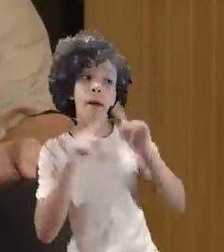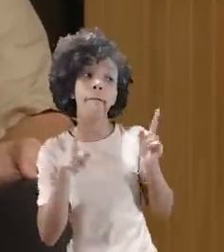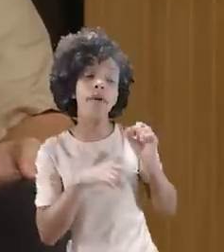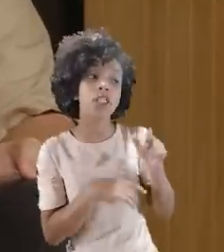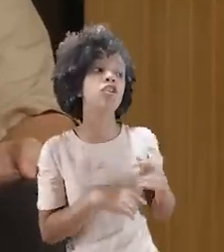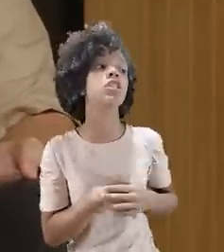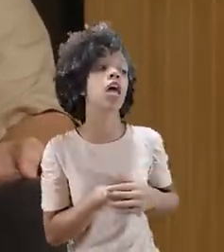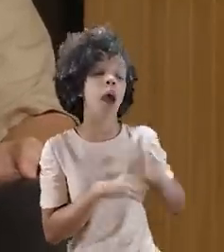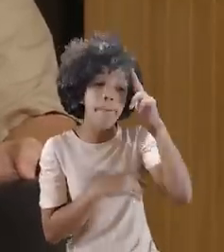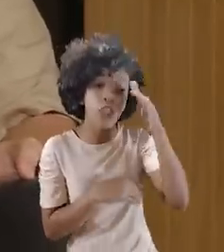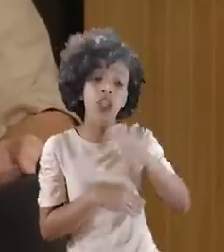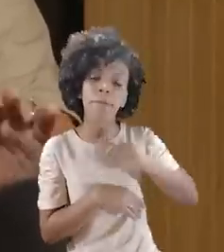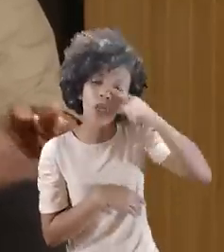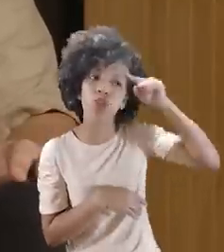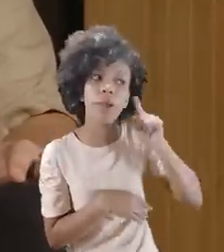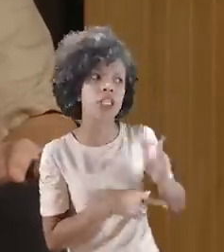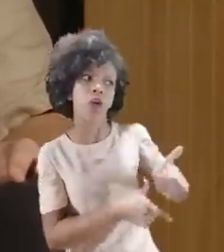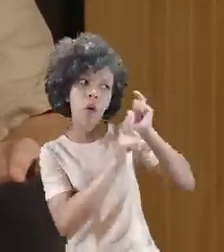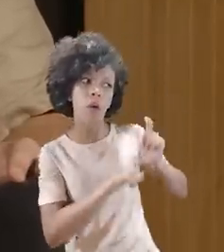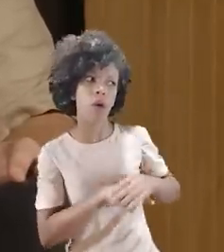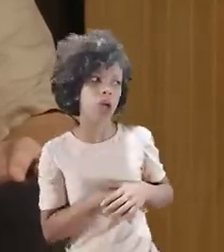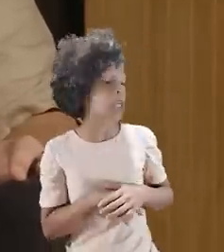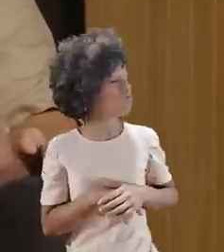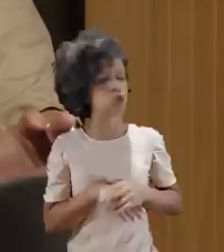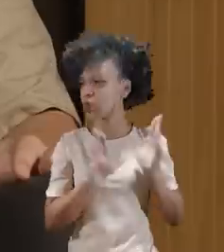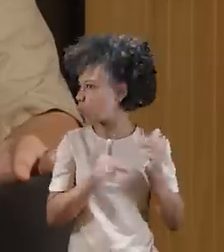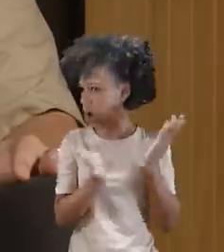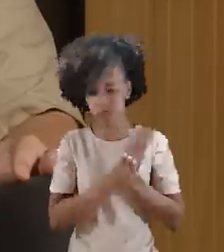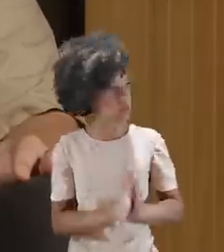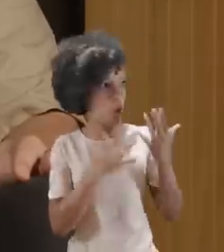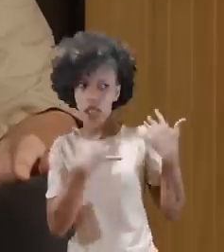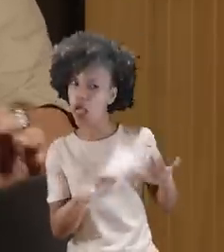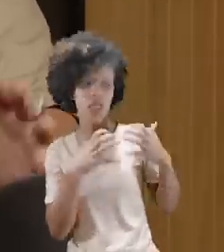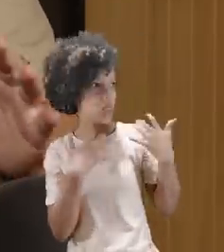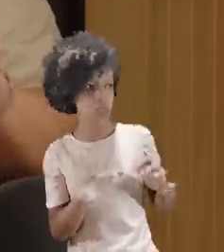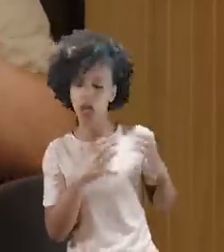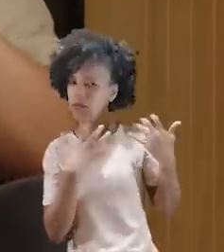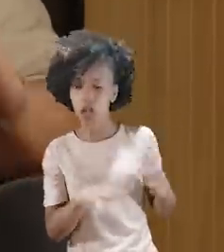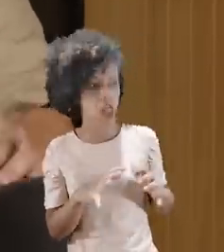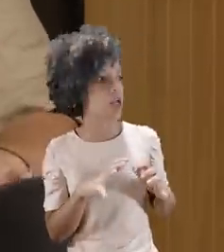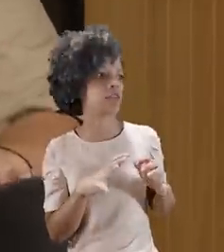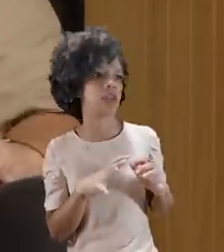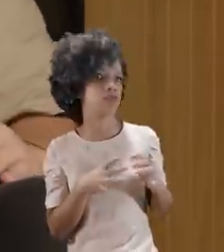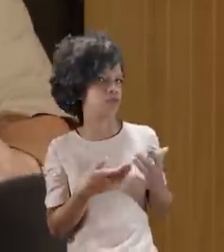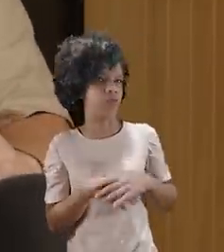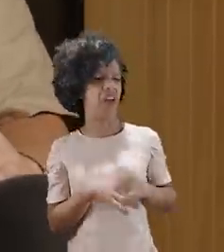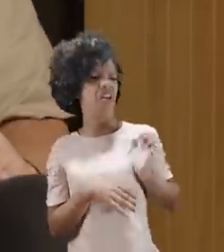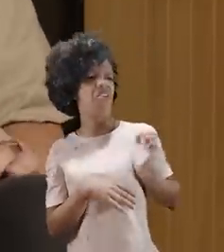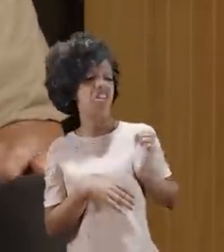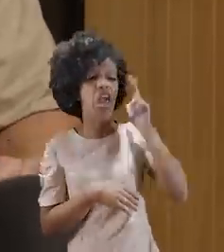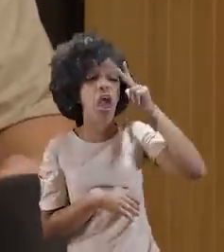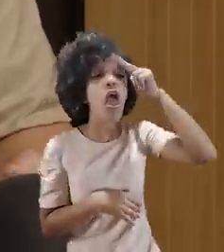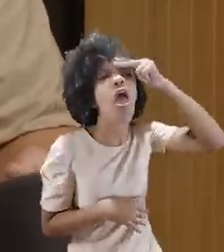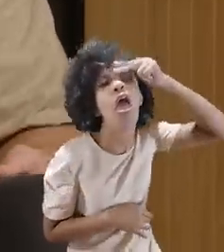seu corte o dia que você mexer nessa você de bom tiro velho e não tira mano não tira não tirar mas não é o bagulho de vácuo